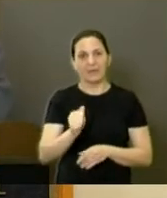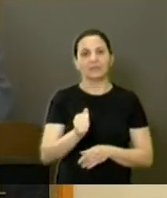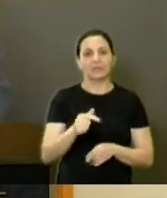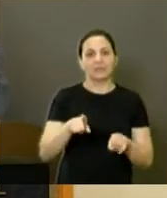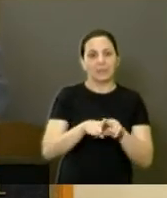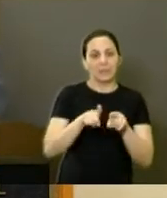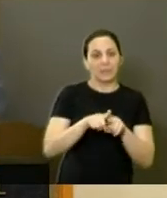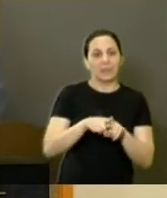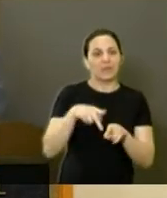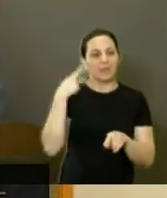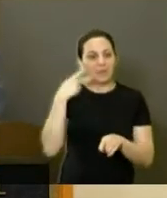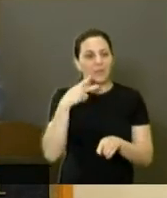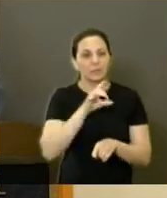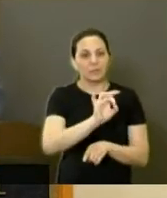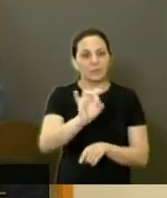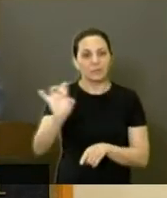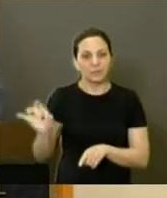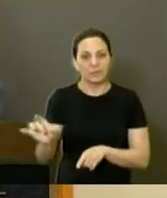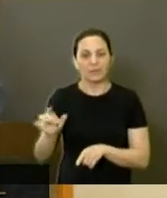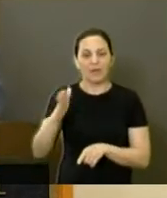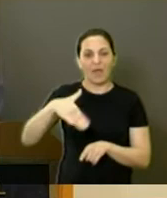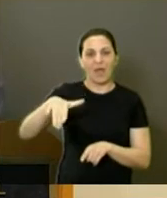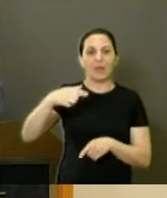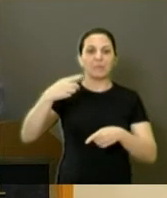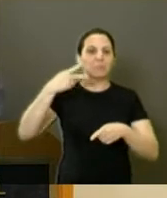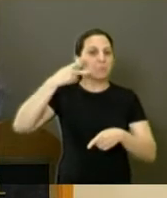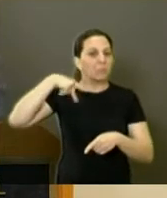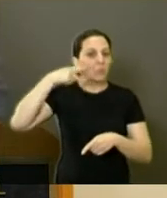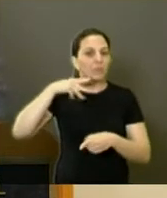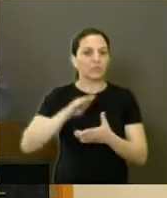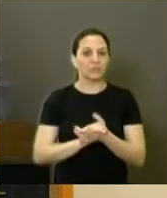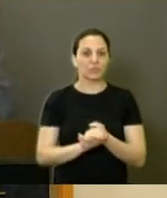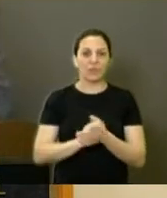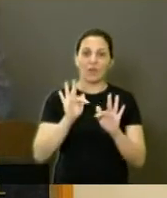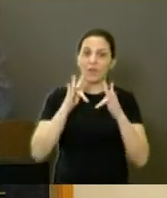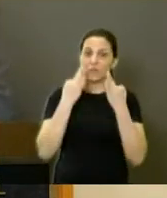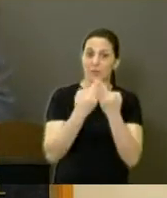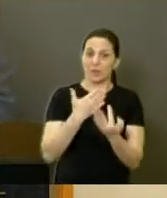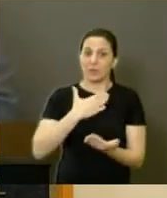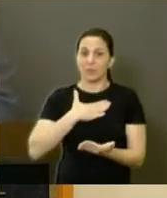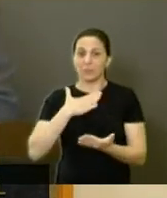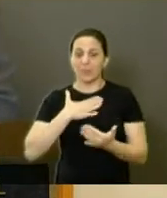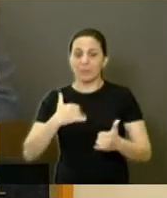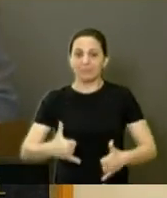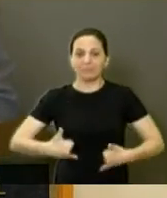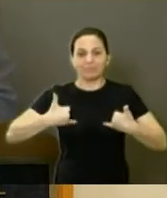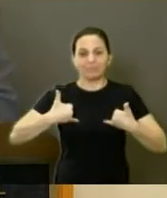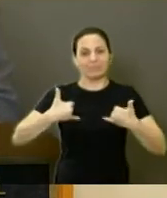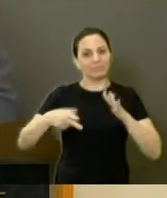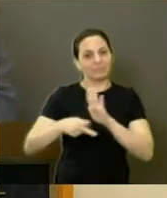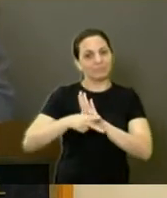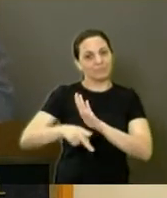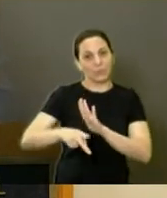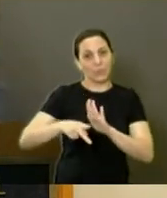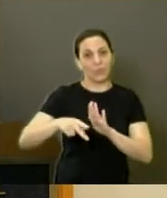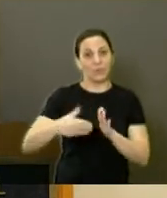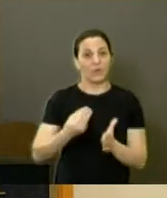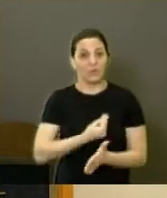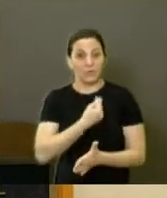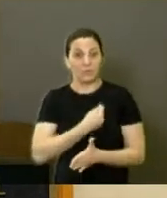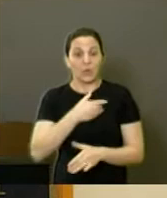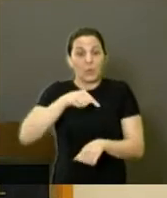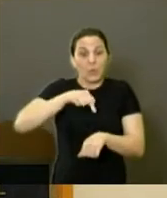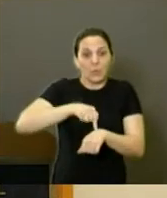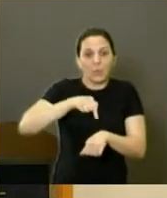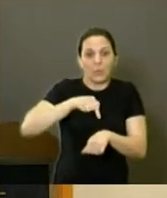conheço já há algum tempo da luta política. E dizer que, para a nossa família, para mim, está sendo uma honra muito grande estar podendo estar aqui. Eu já tinha vindo